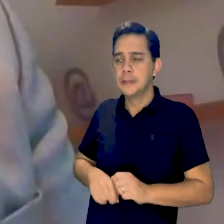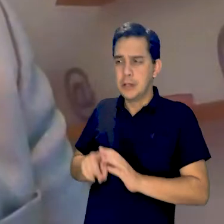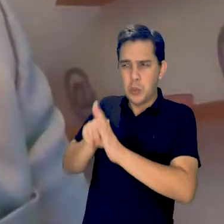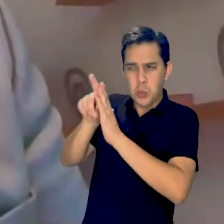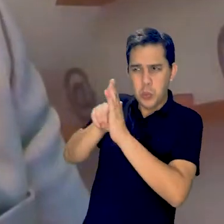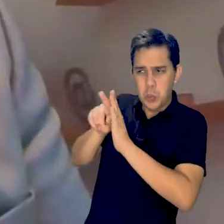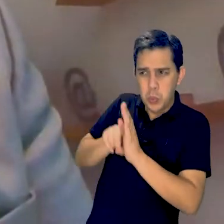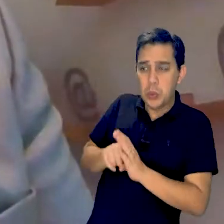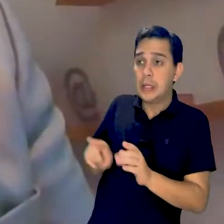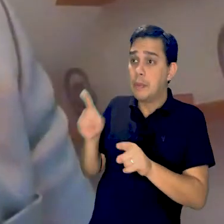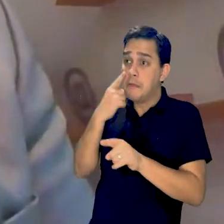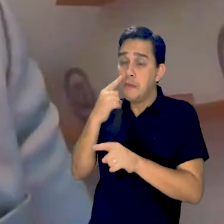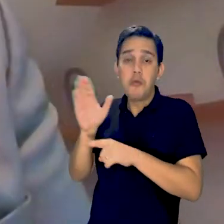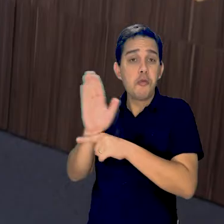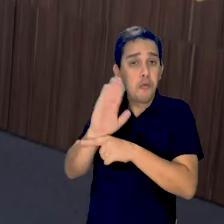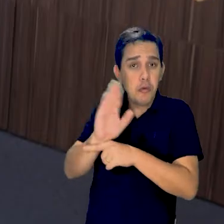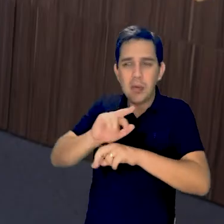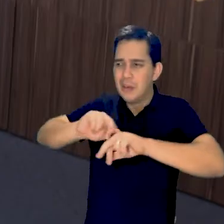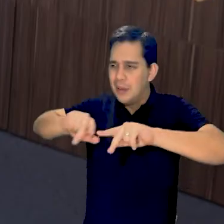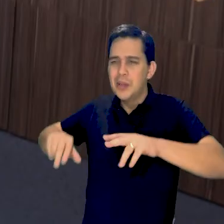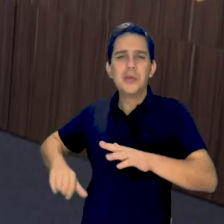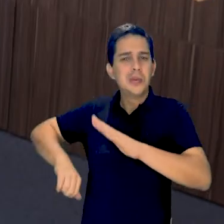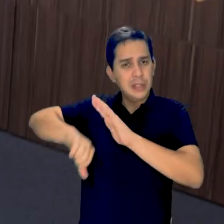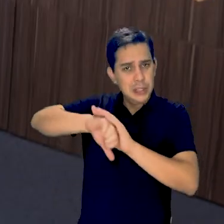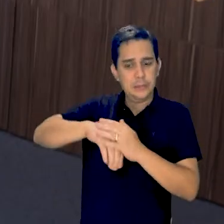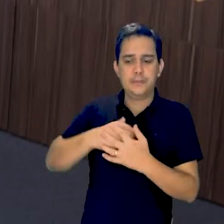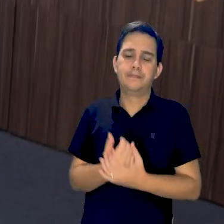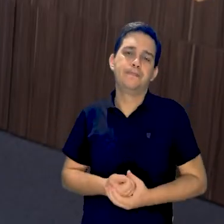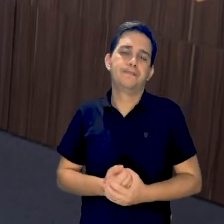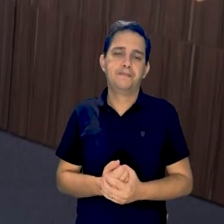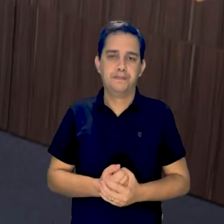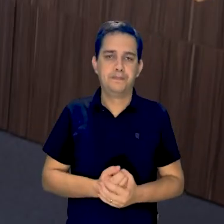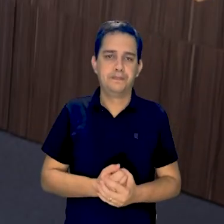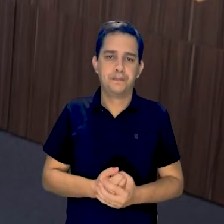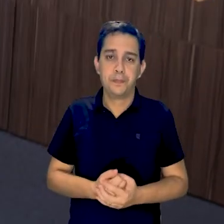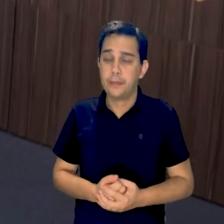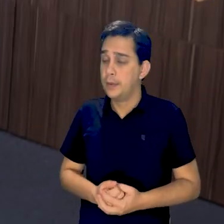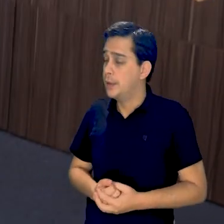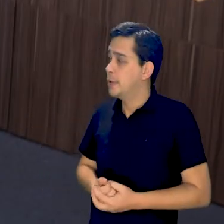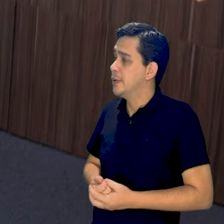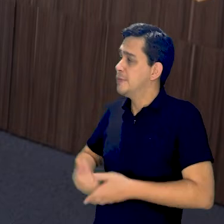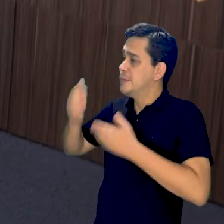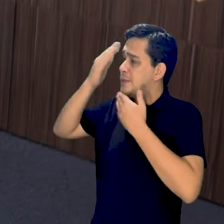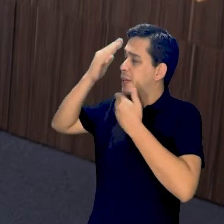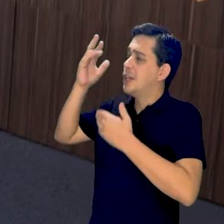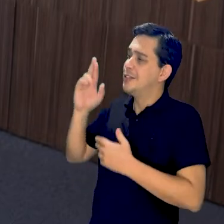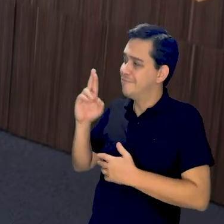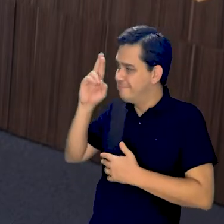a existência material do cometimento do delito. Muito obrigada, doutor Marcos Kac.